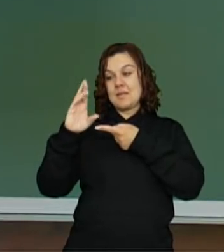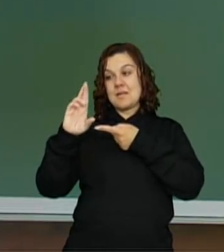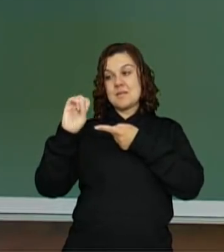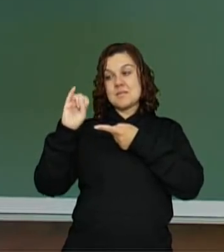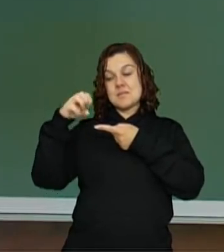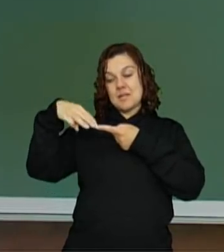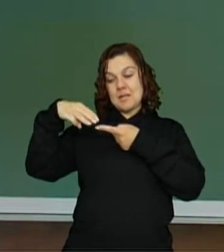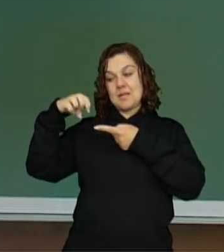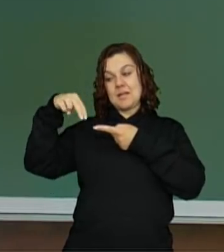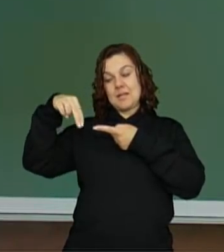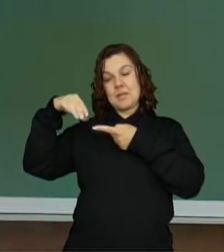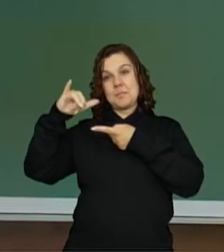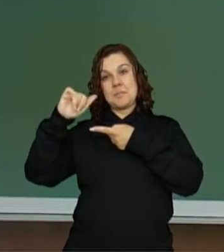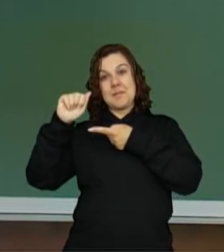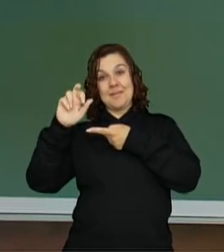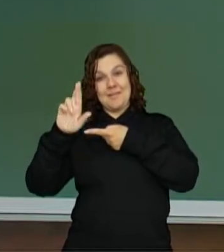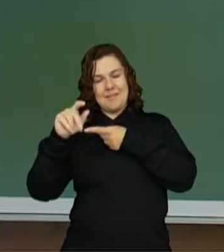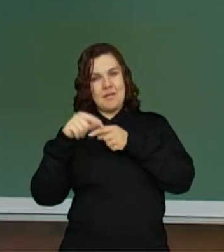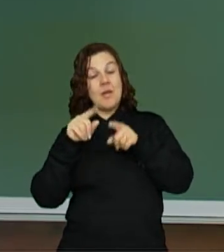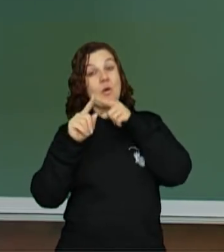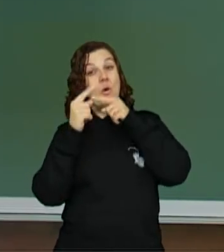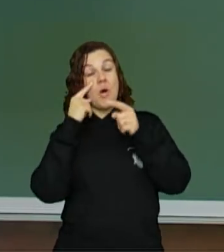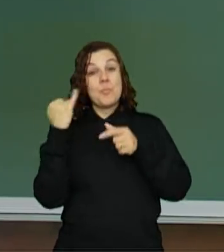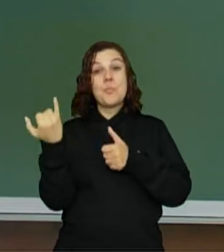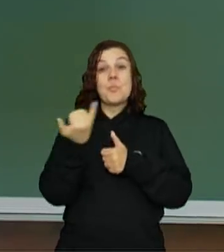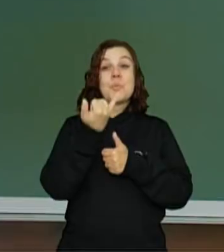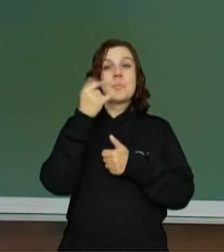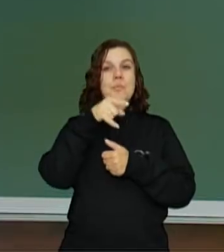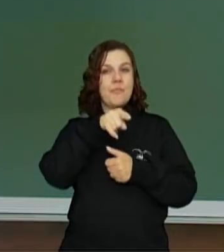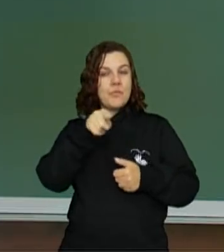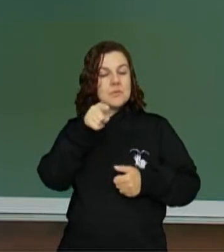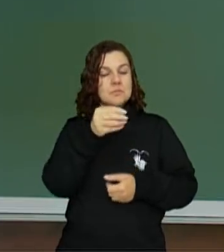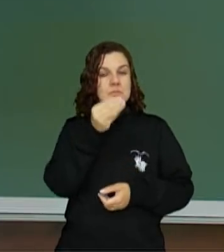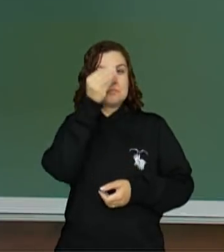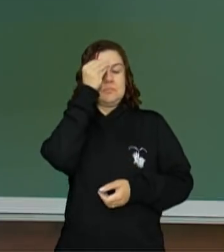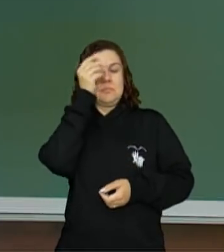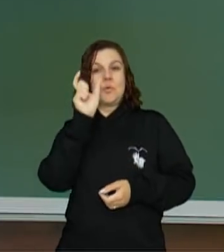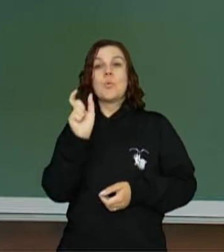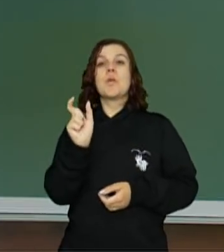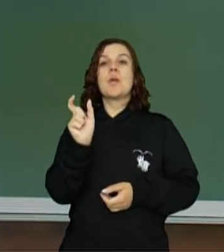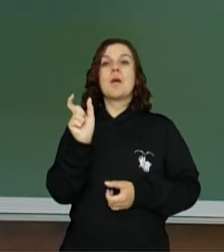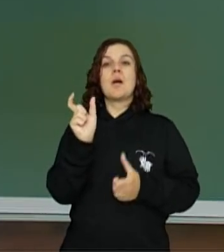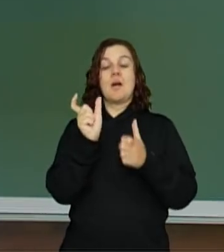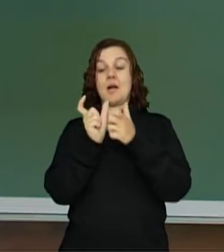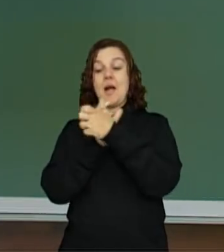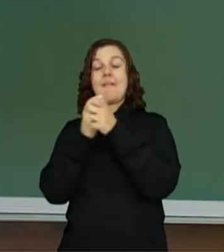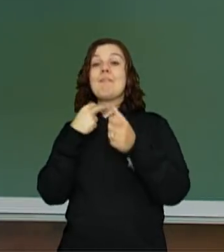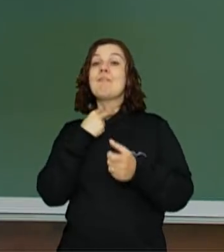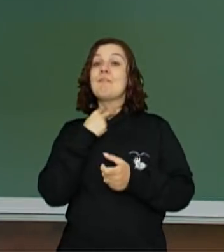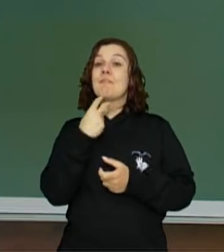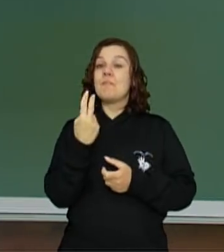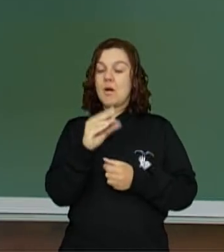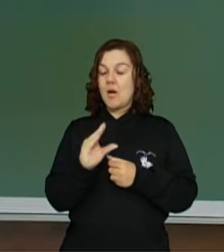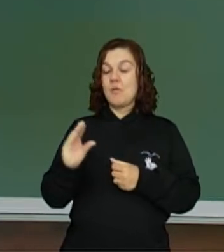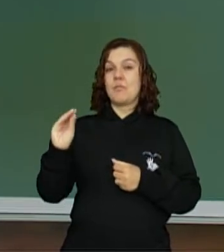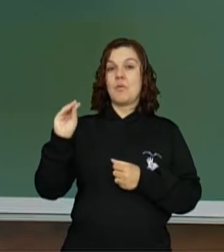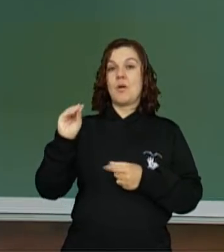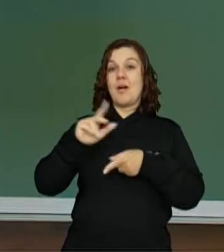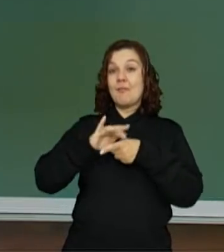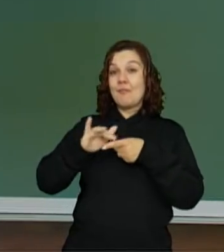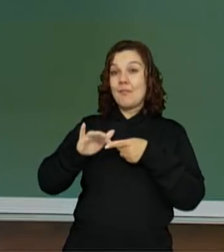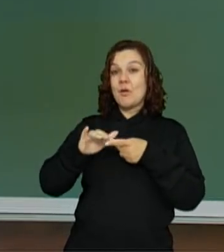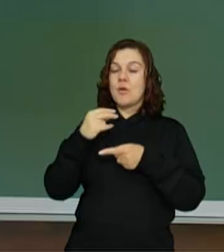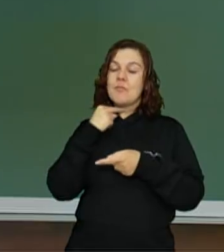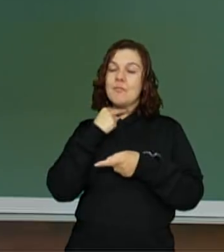Discriminar. Des. É muito importante que vocês observem a fonética, o